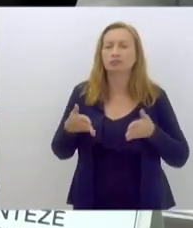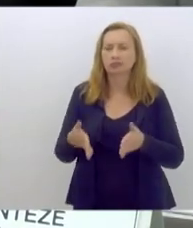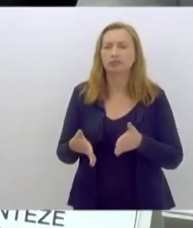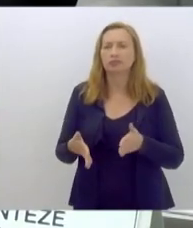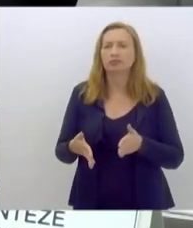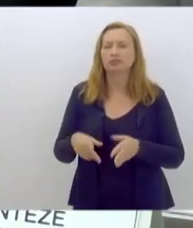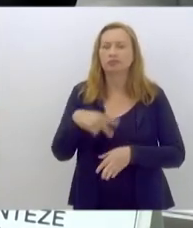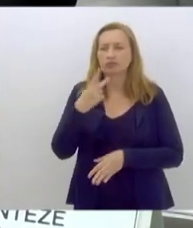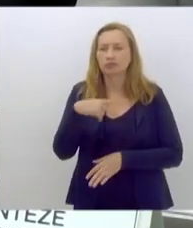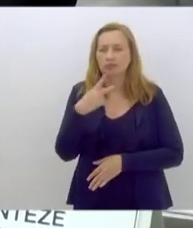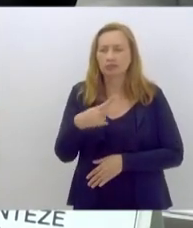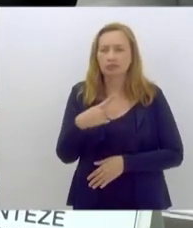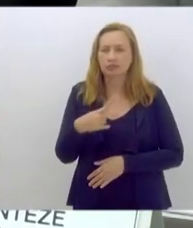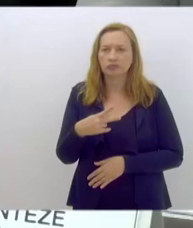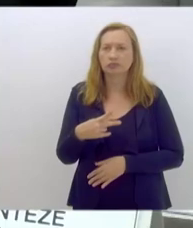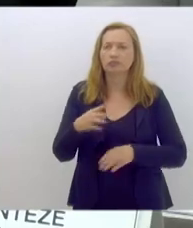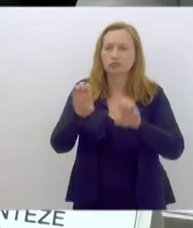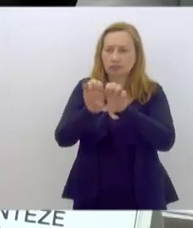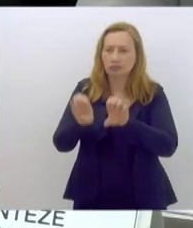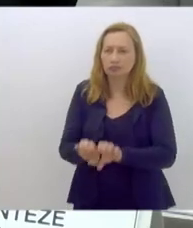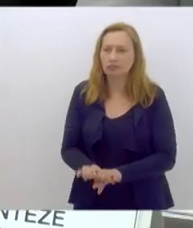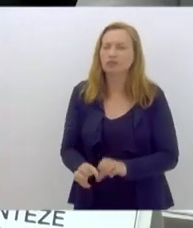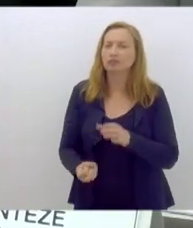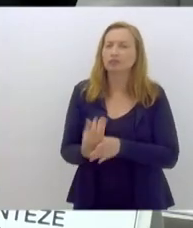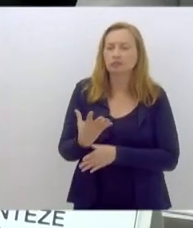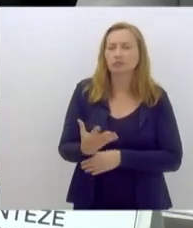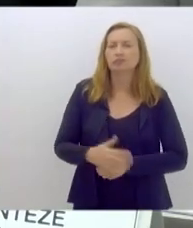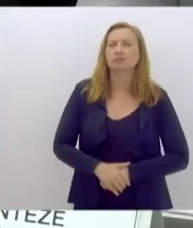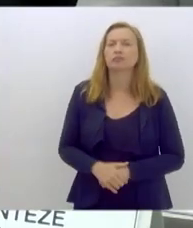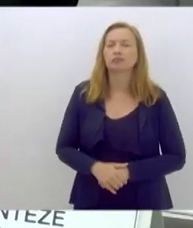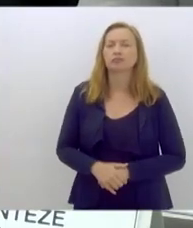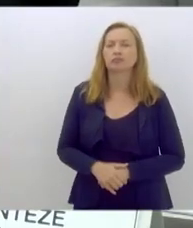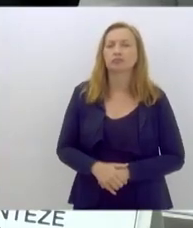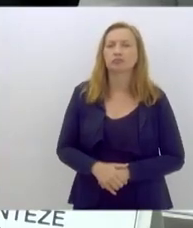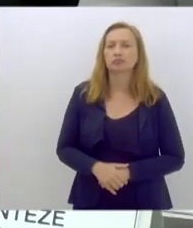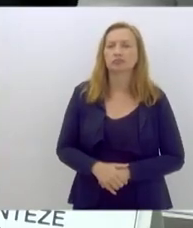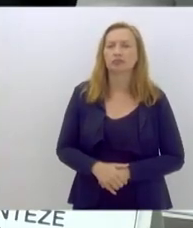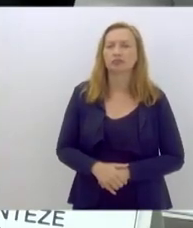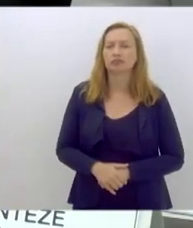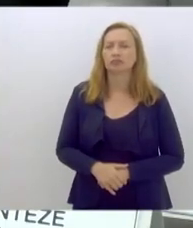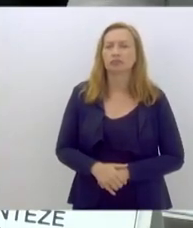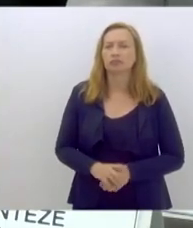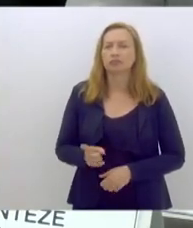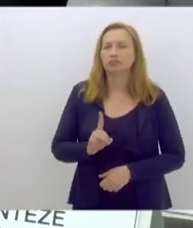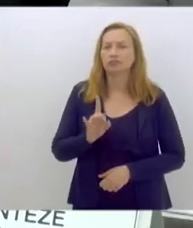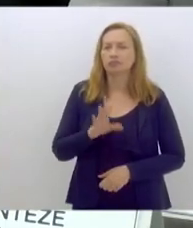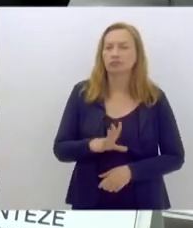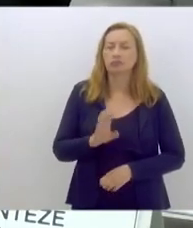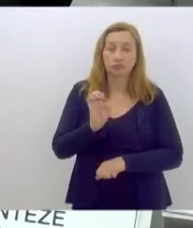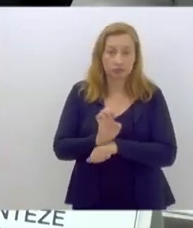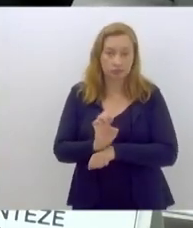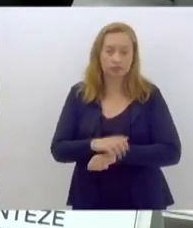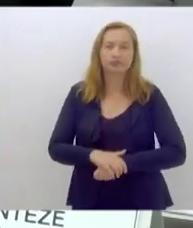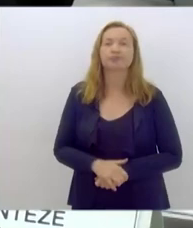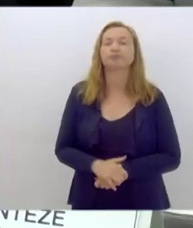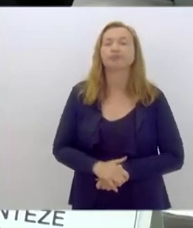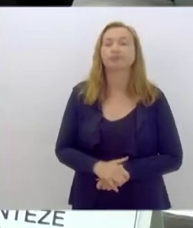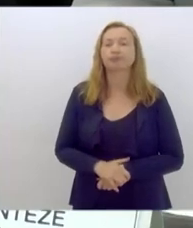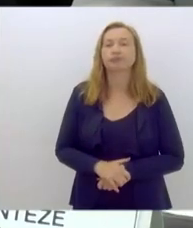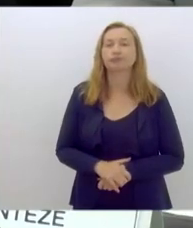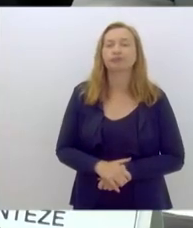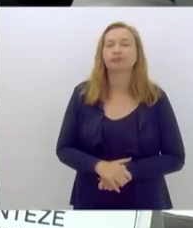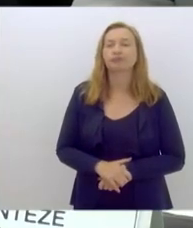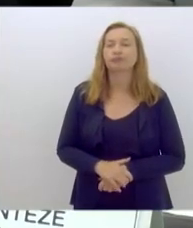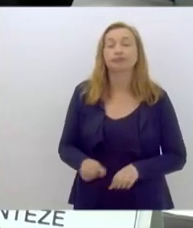denominamos de estrutura produtiva oca ou seja não é apenas o estado é